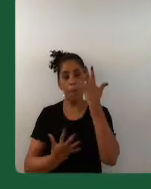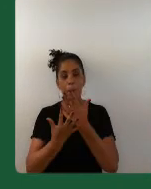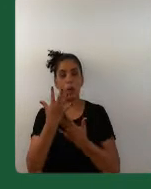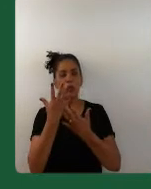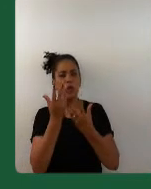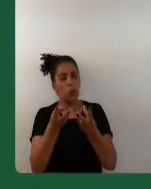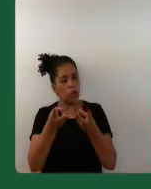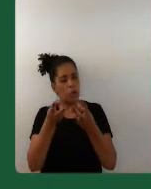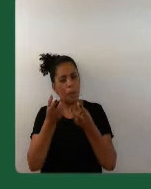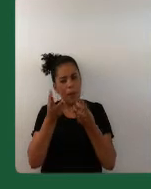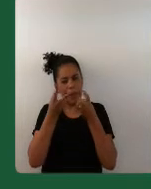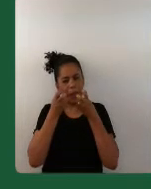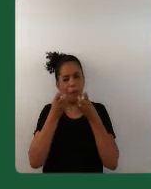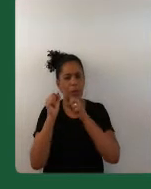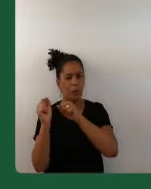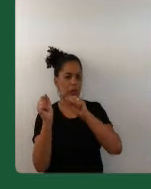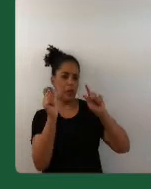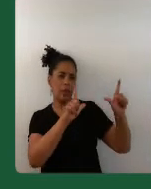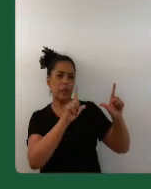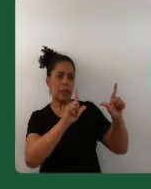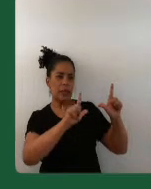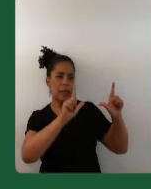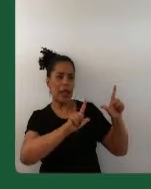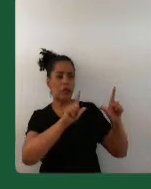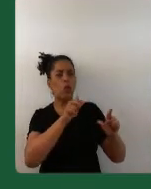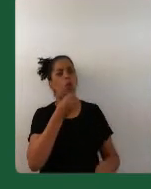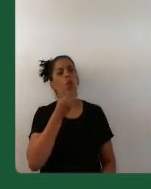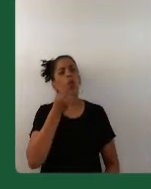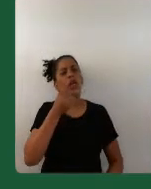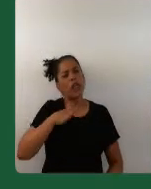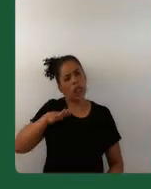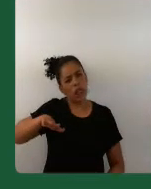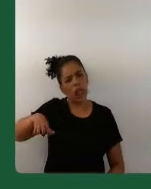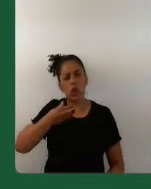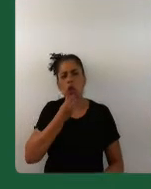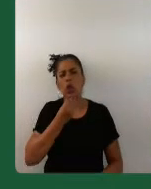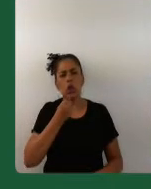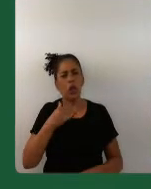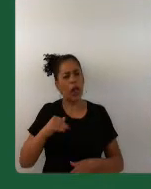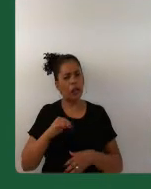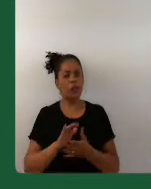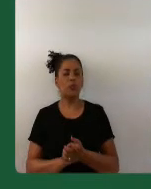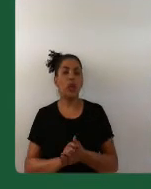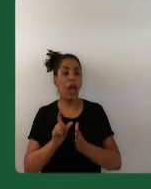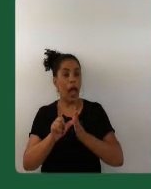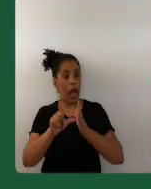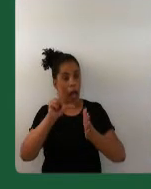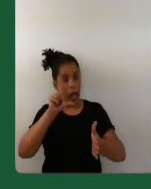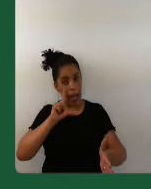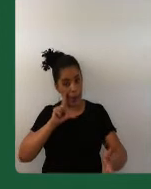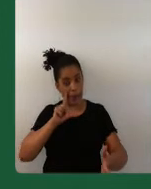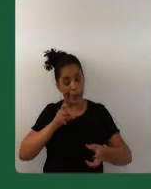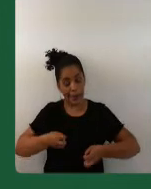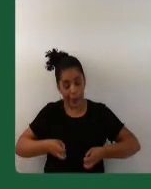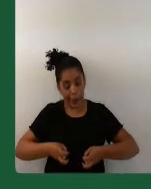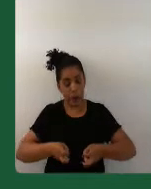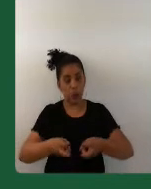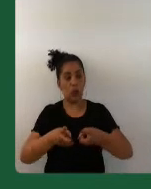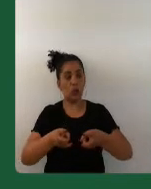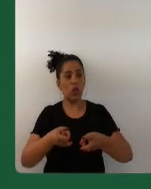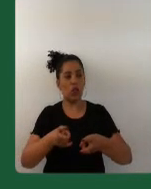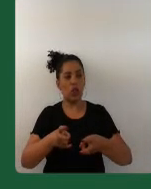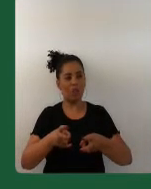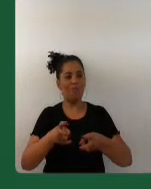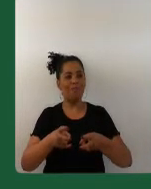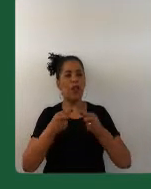ver nesse slide em cima à esquerda um paciente pré-operatório com a síndrome de Apert, um